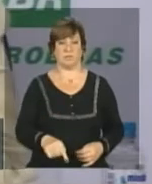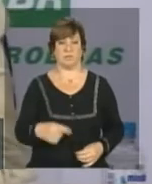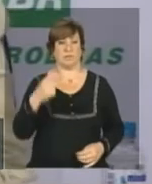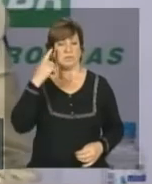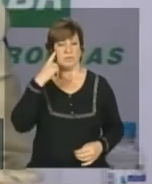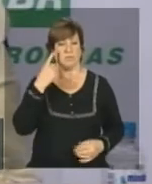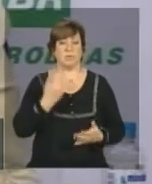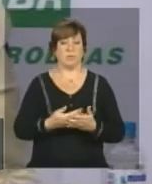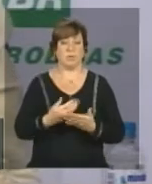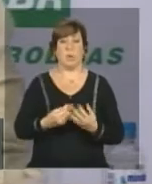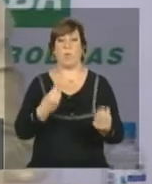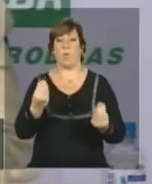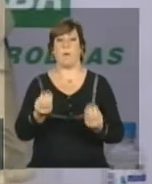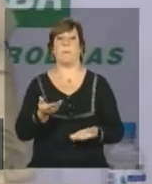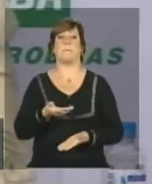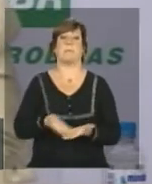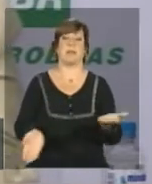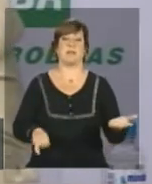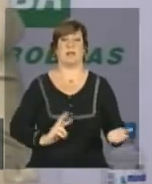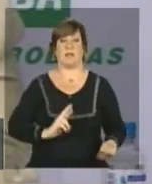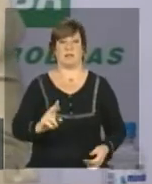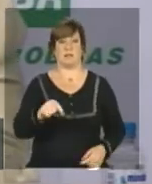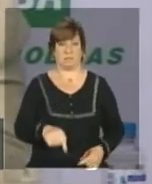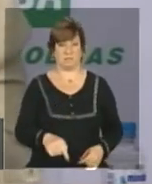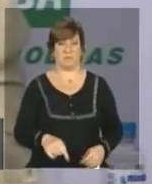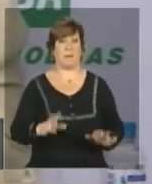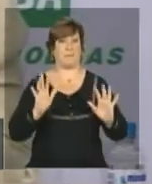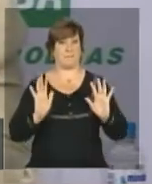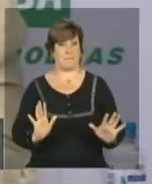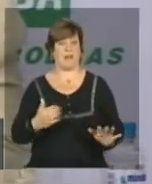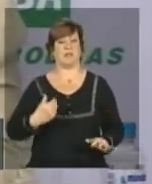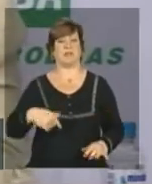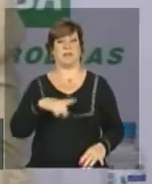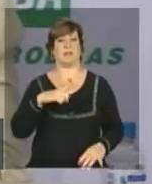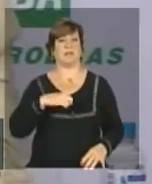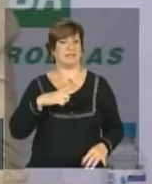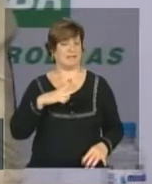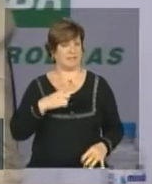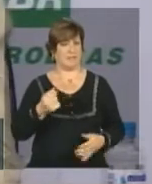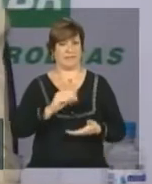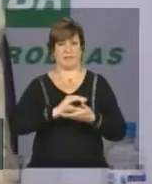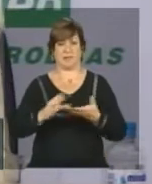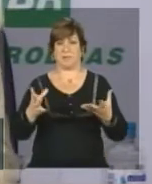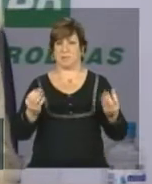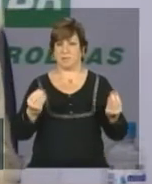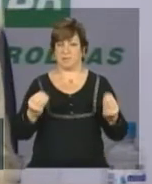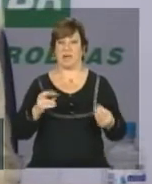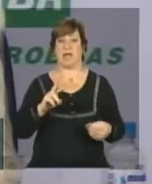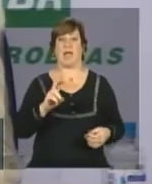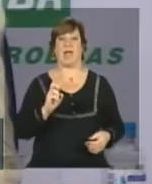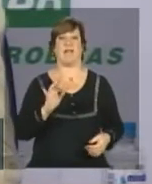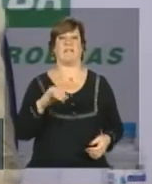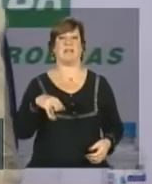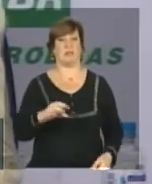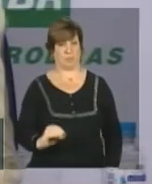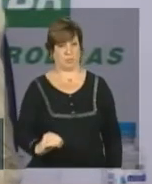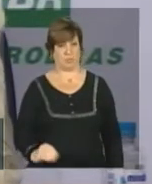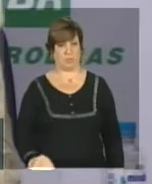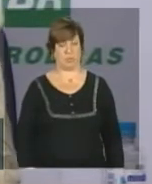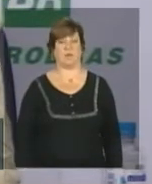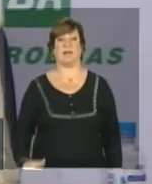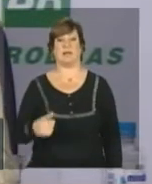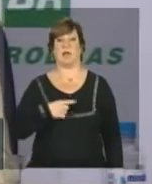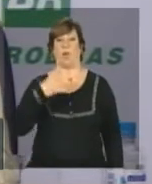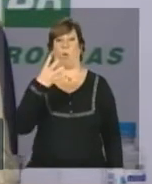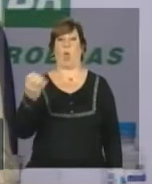uma perda no resultado. Agora, nós estamos investindo pesadíssimo em refino. São